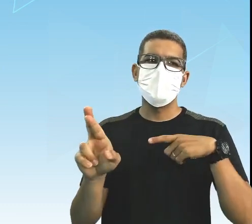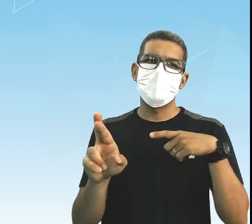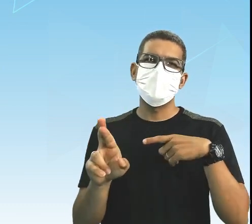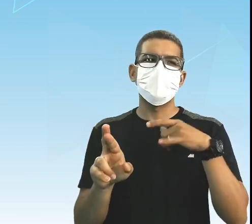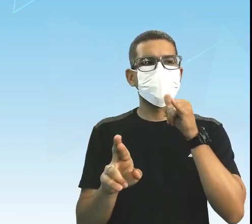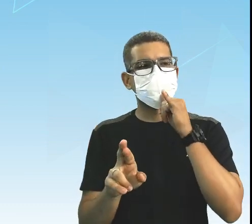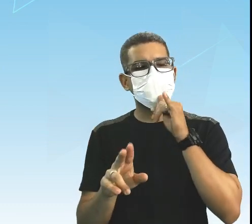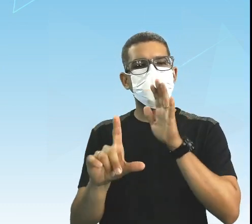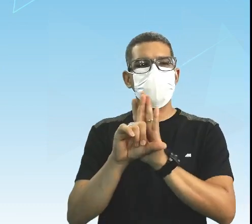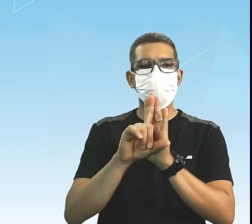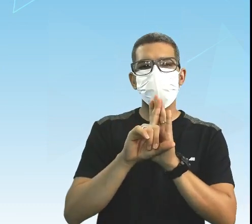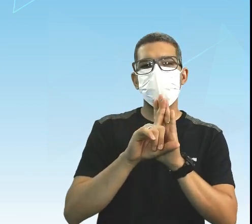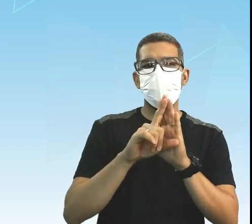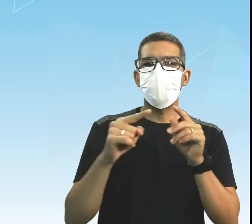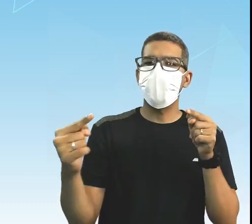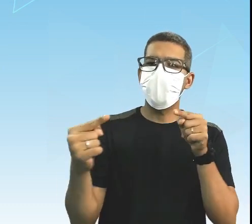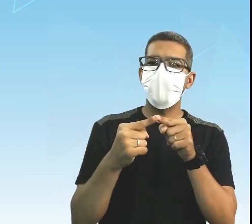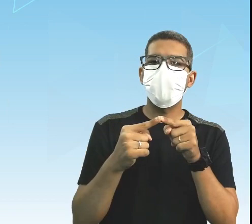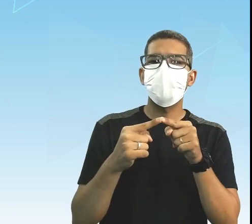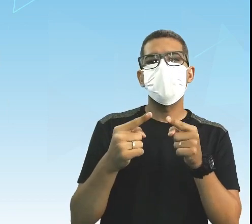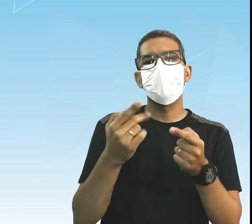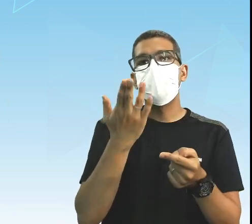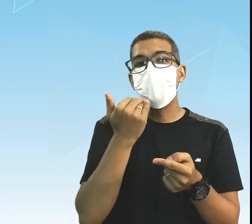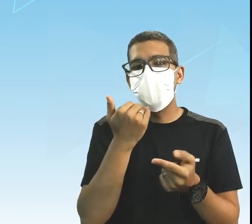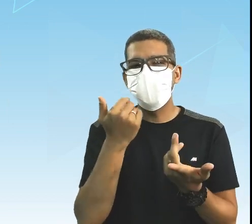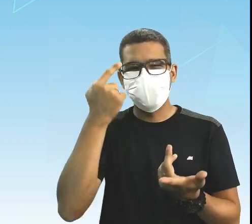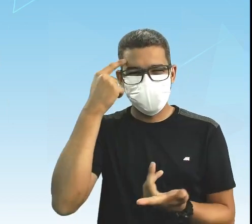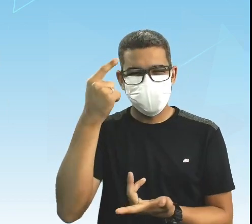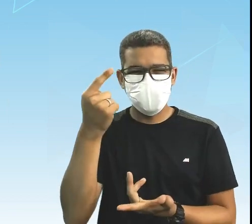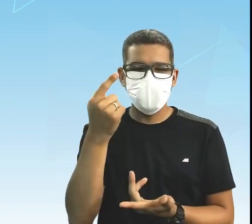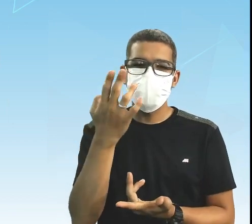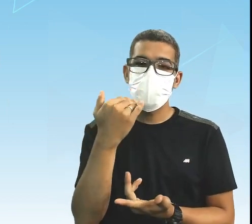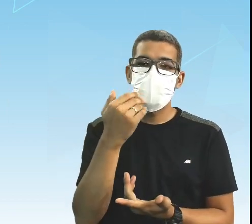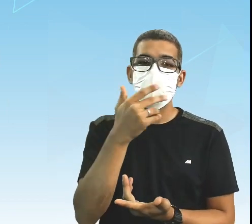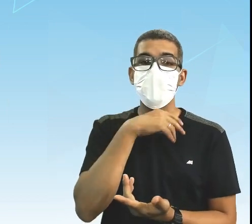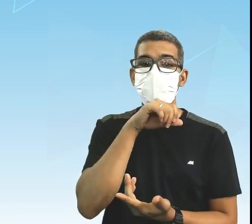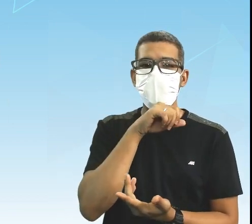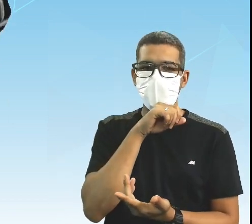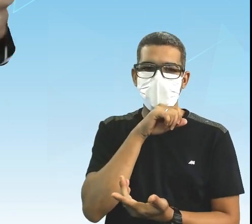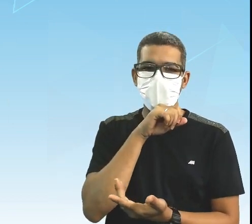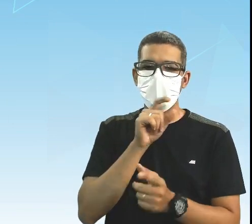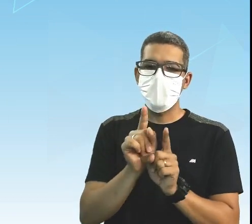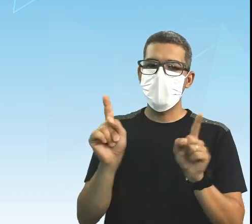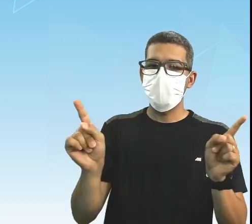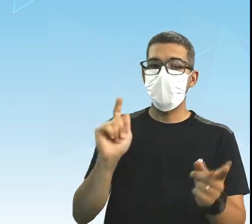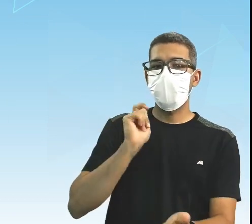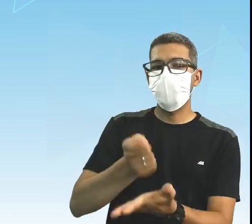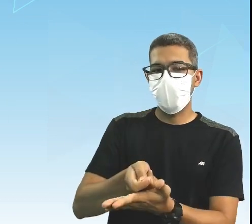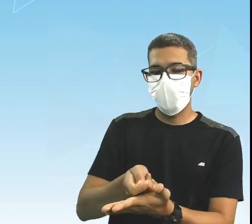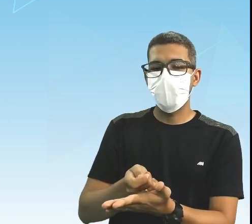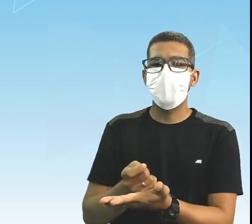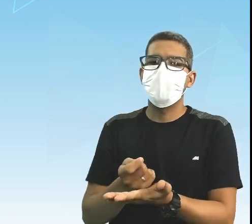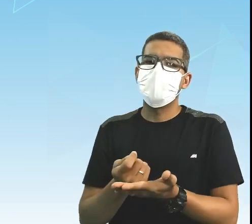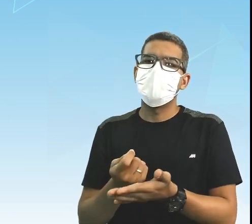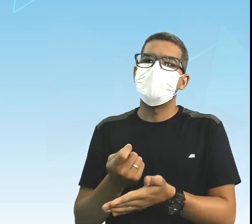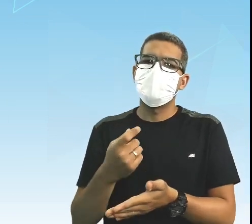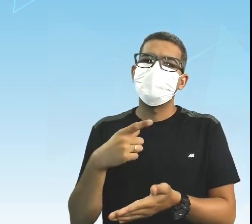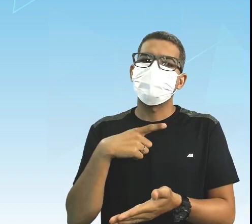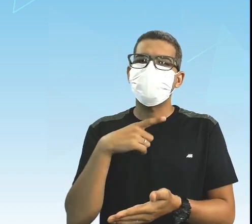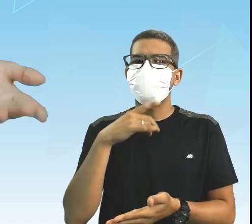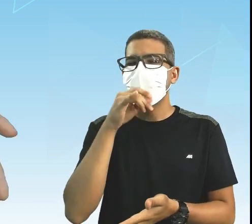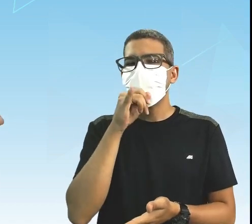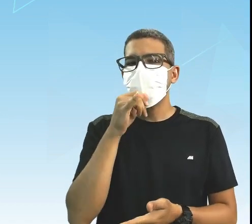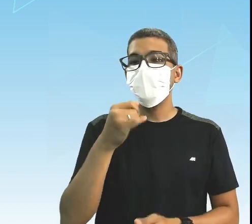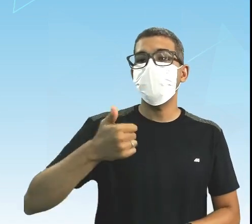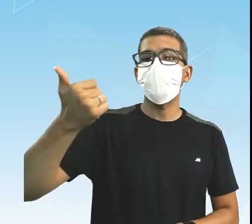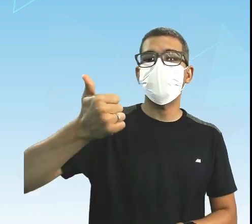da lei, aplicar a lei da pensão alimentícia. A gente vai na primeira instância, não resolvido, vai na segunda instância. E assim vai. Consequentemente,